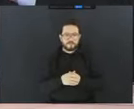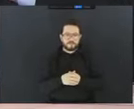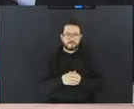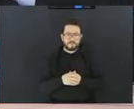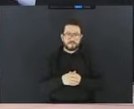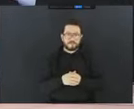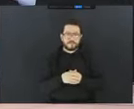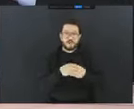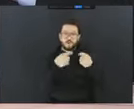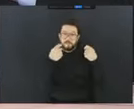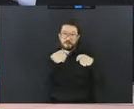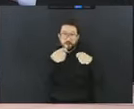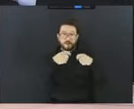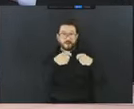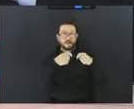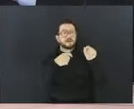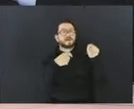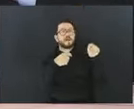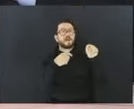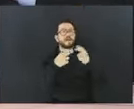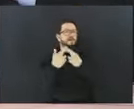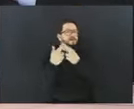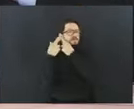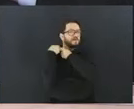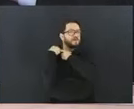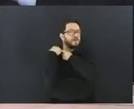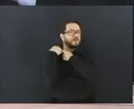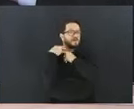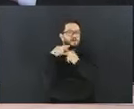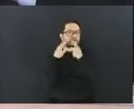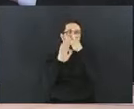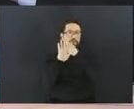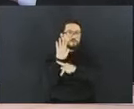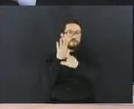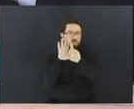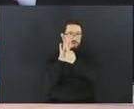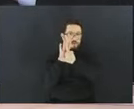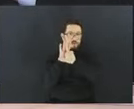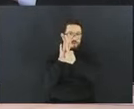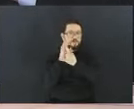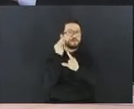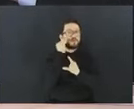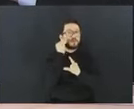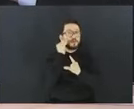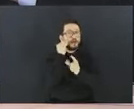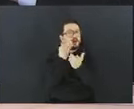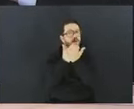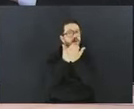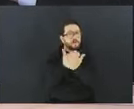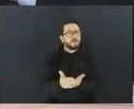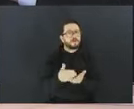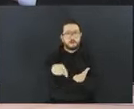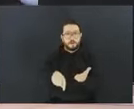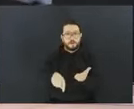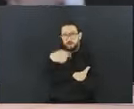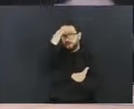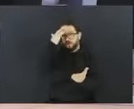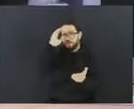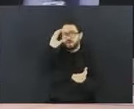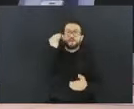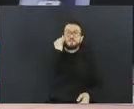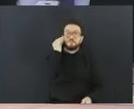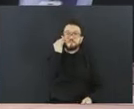que é a nível municipal, né? A gente está pensando em pegar Curitiba como um piloto para ver se isso funciona ou não, né? E